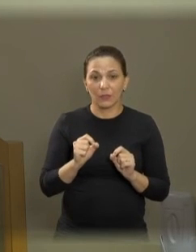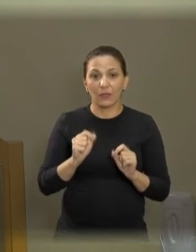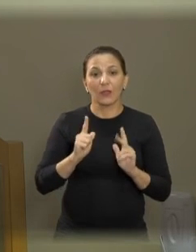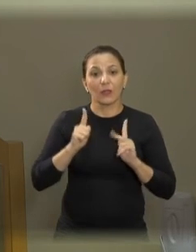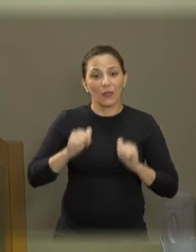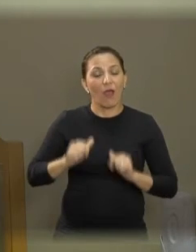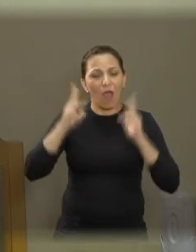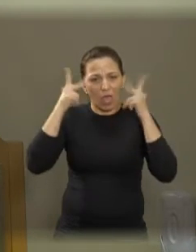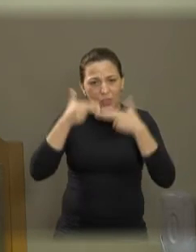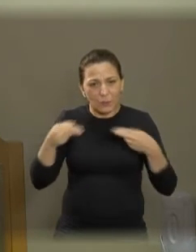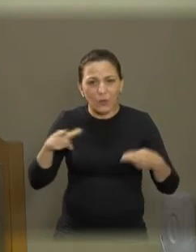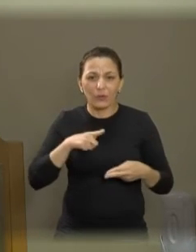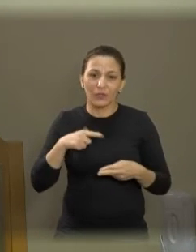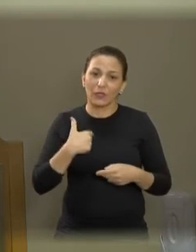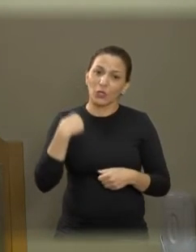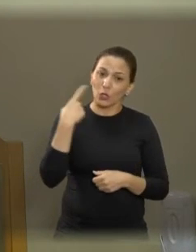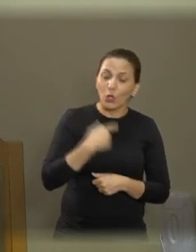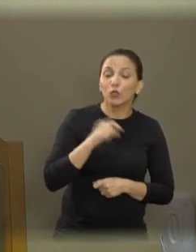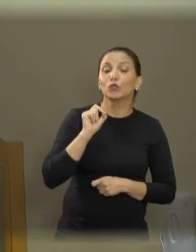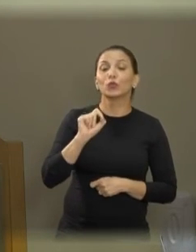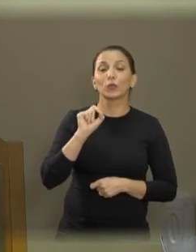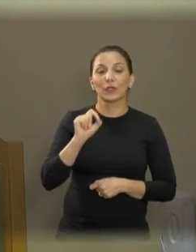tem sebo. E nós somos o quê?